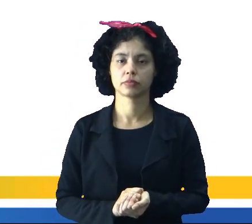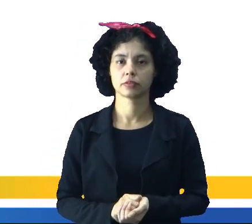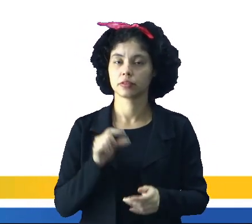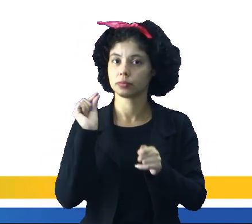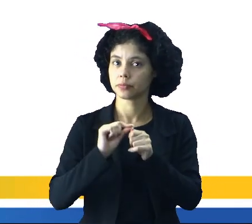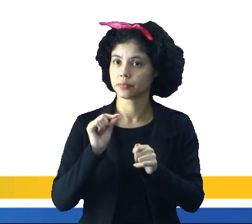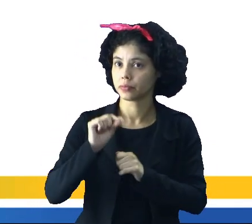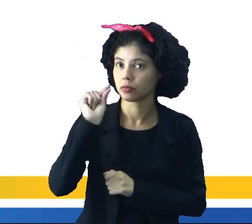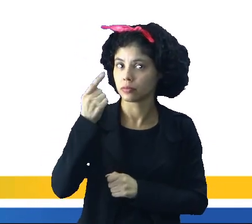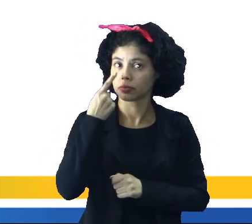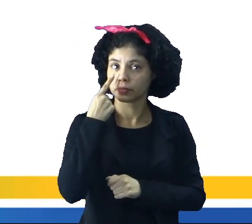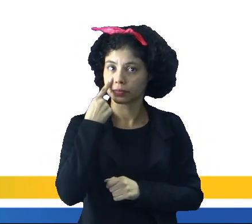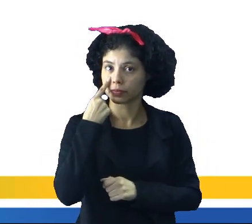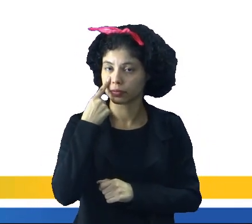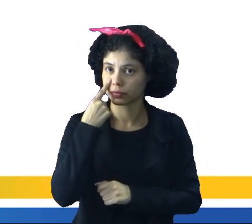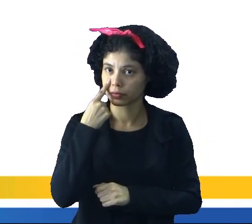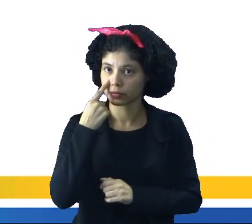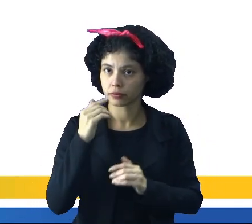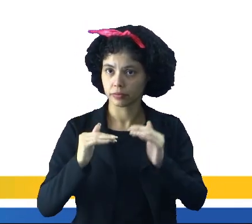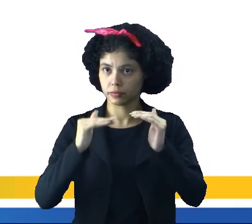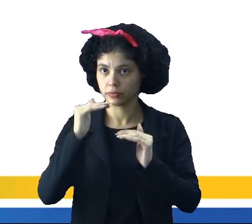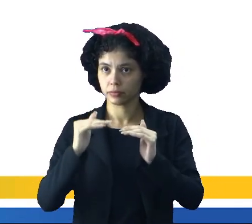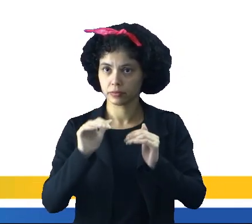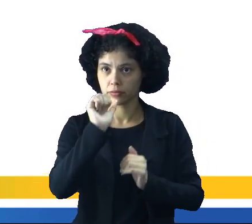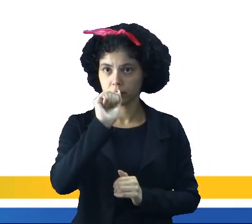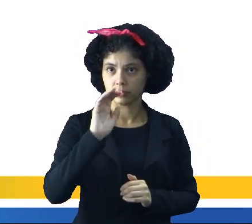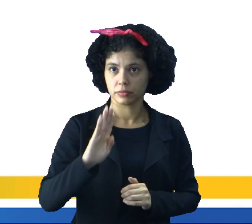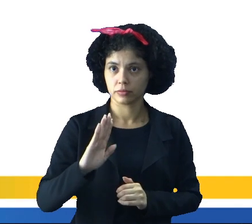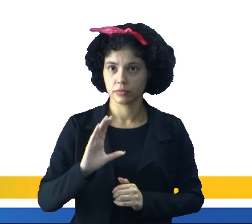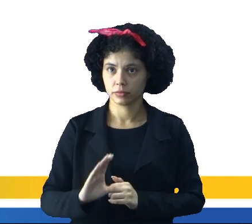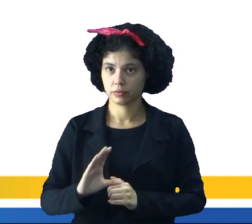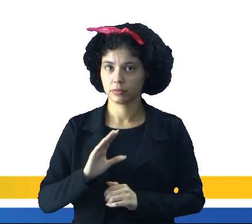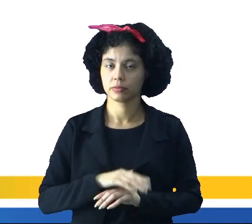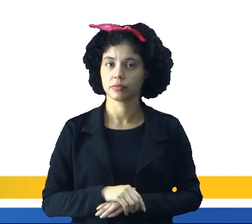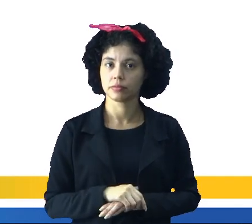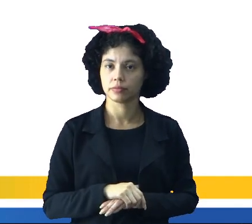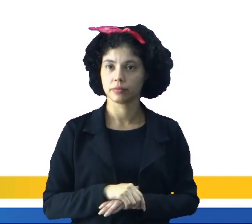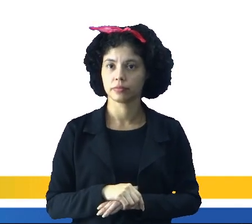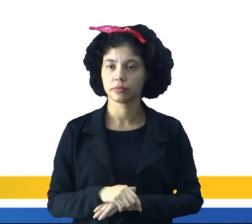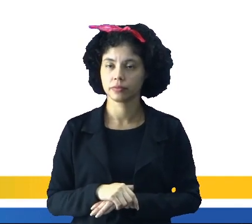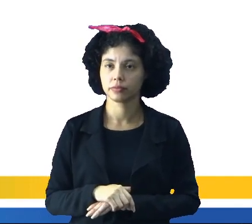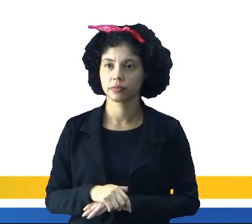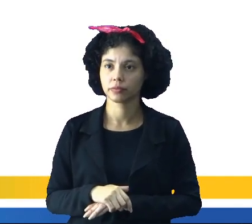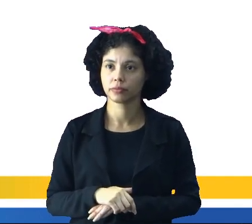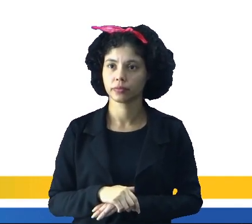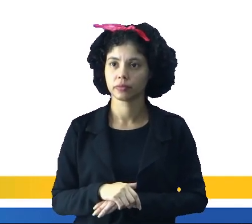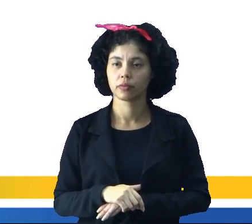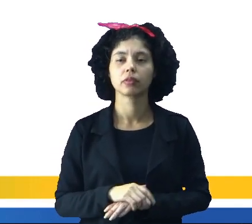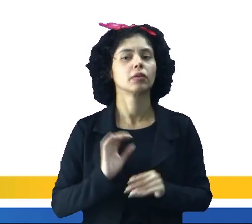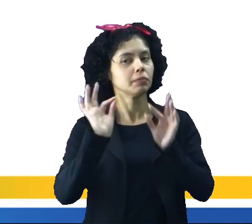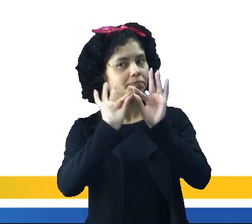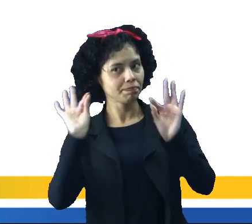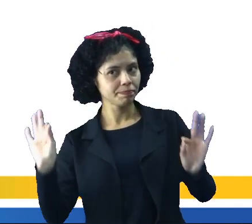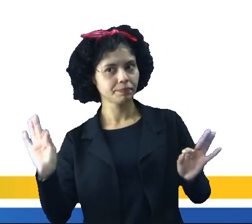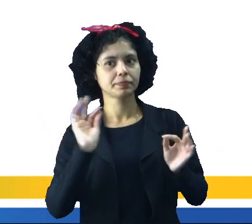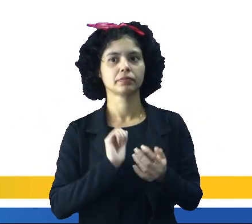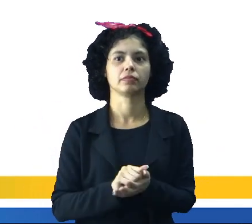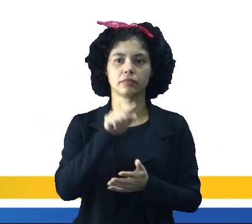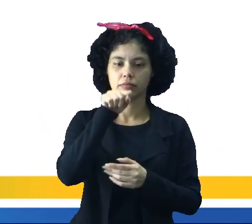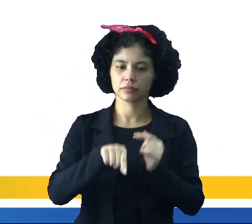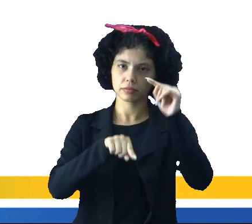que eu vou fazer? Olhar o triângulo, as posições A, B e C. Então observa aí que nós temos as linhas, elas estão